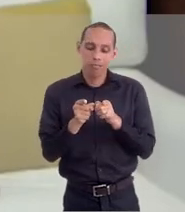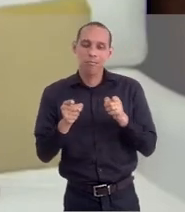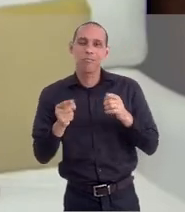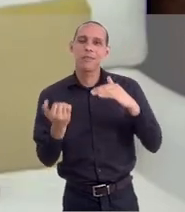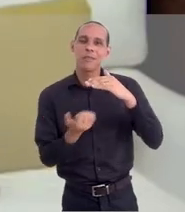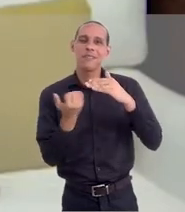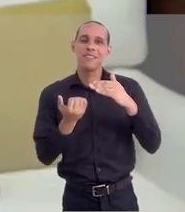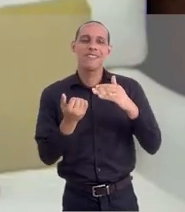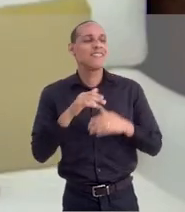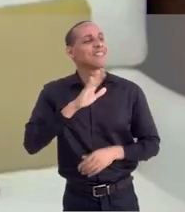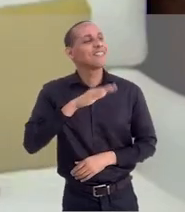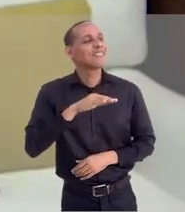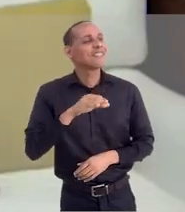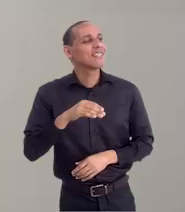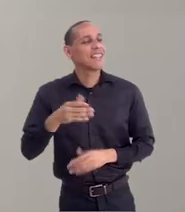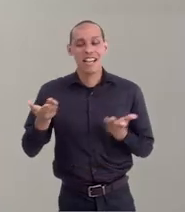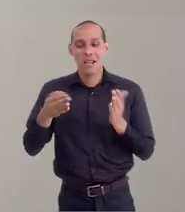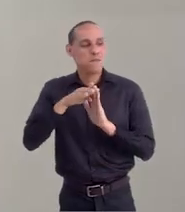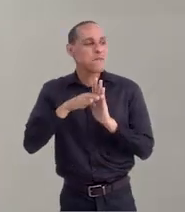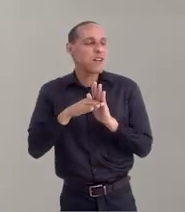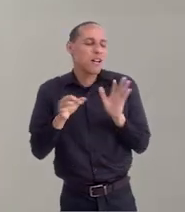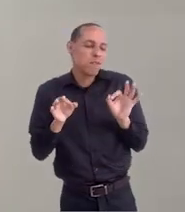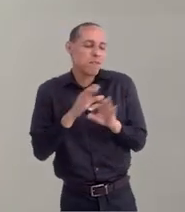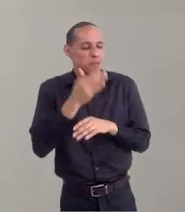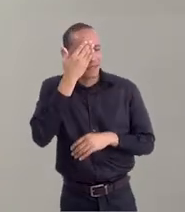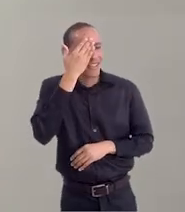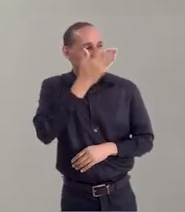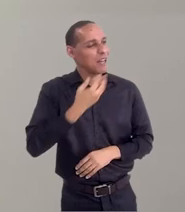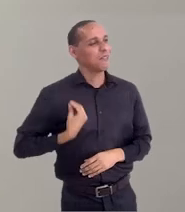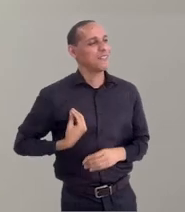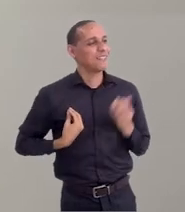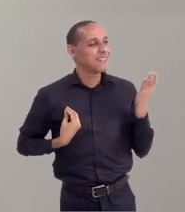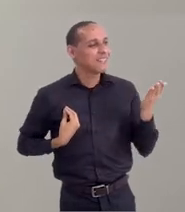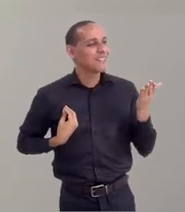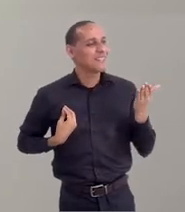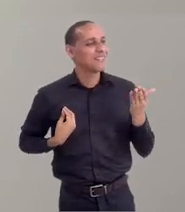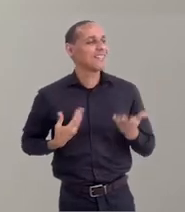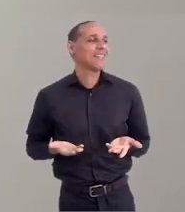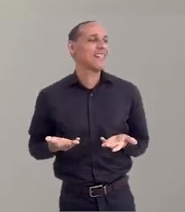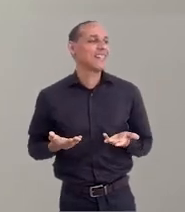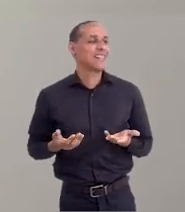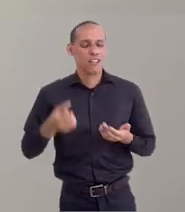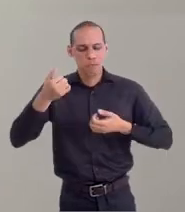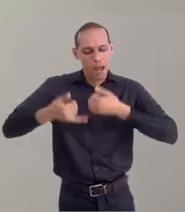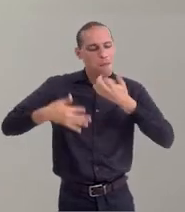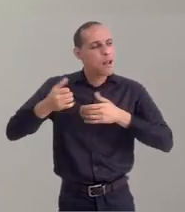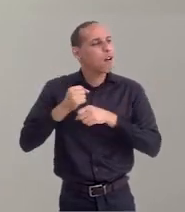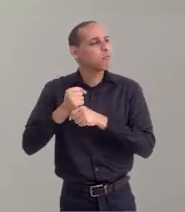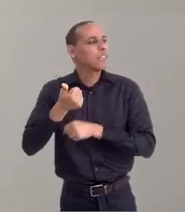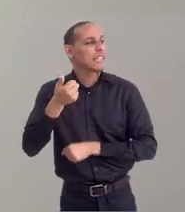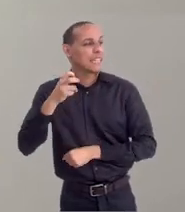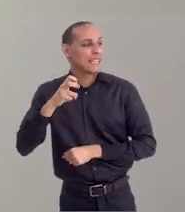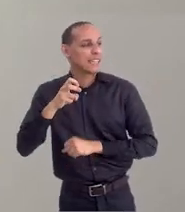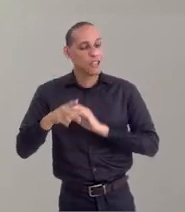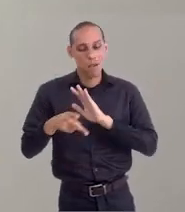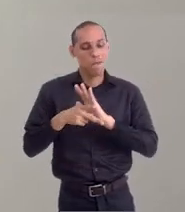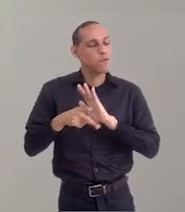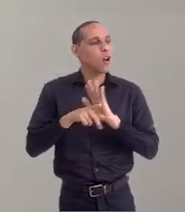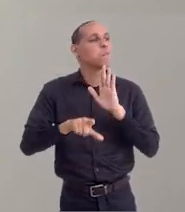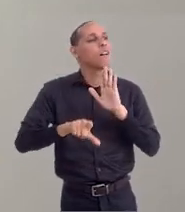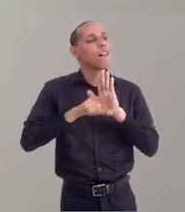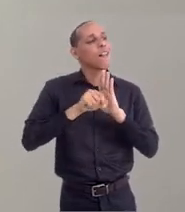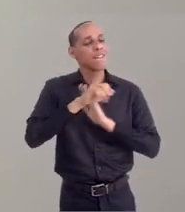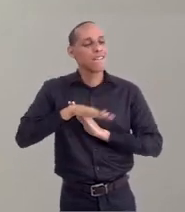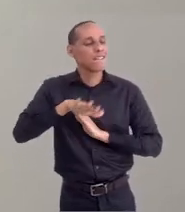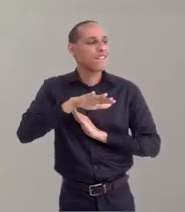o progresso das micro e pequenas empresas. Tito, nosso programa está chegando ao fim. Agradeço a sua presença e a sua participação, contando um pouco mais desses 15 anos